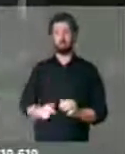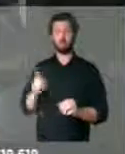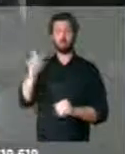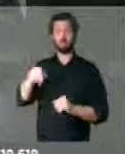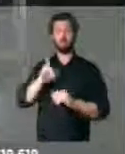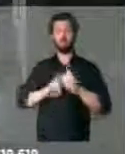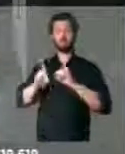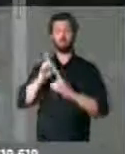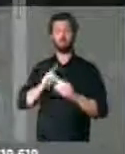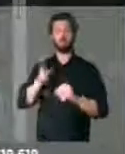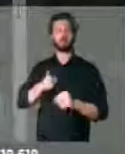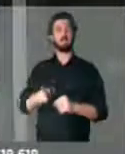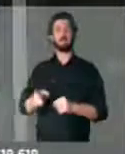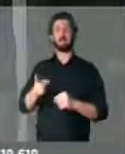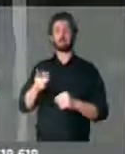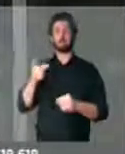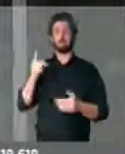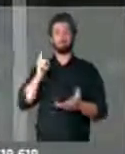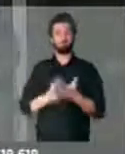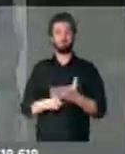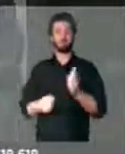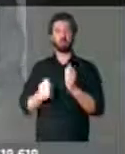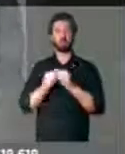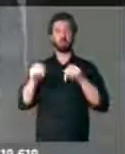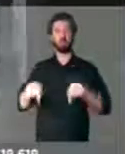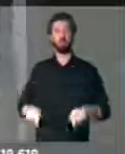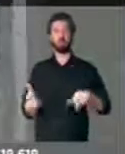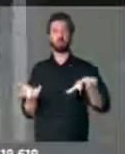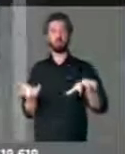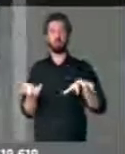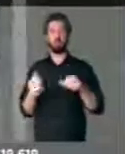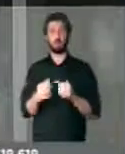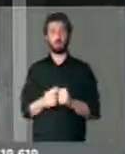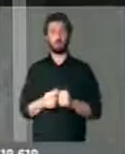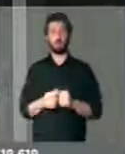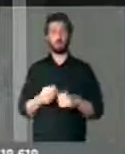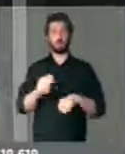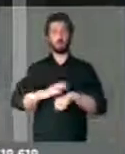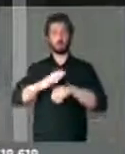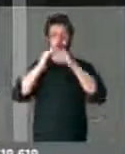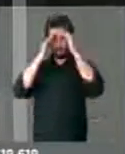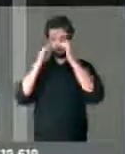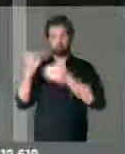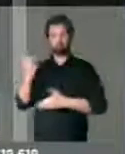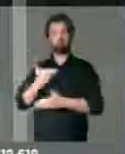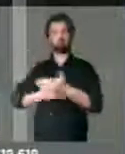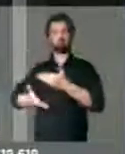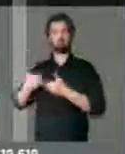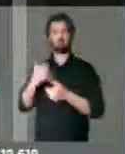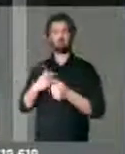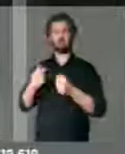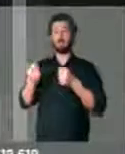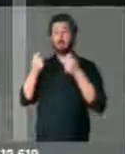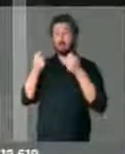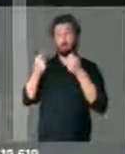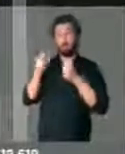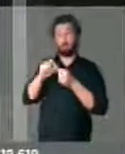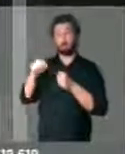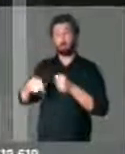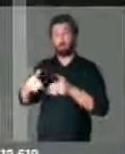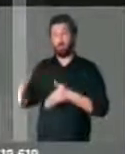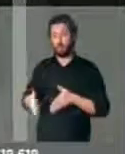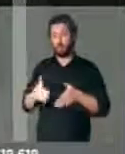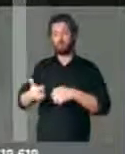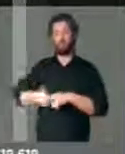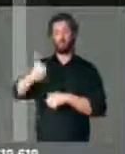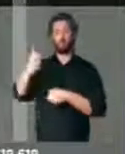diálogo sempre permanente com o Parlamento brasileiro, de forma respeitosa, construindo aqui os caminhos